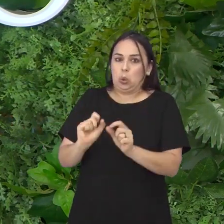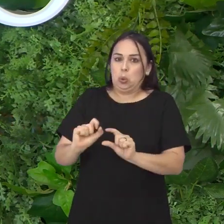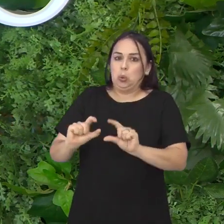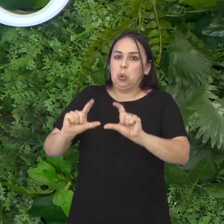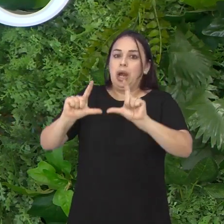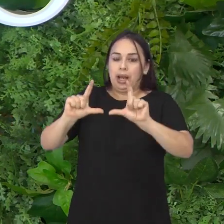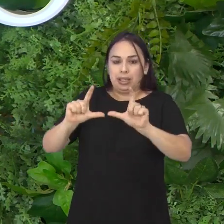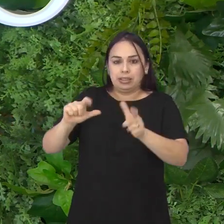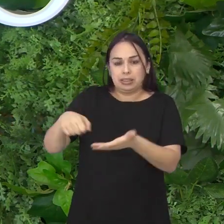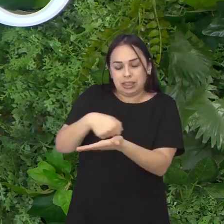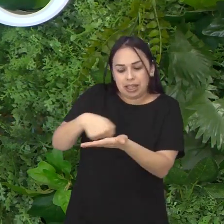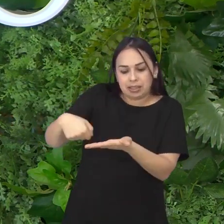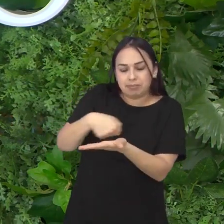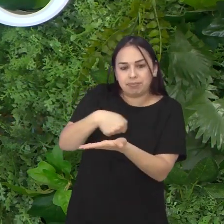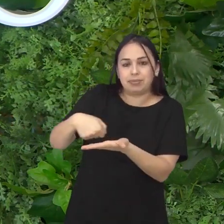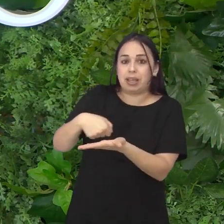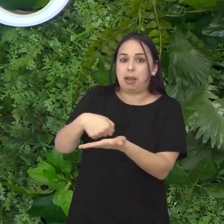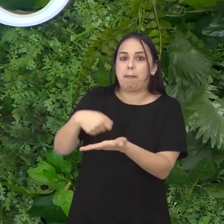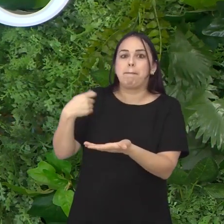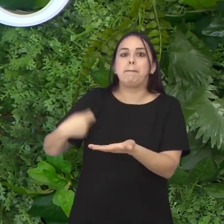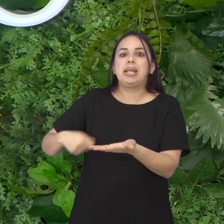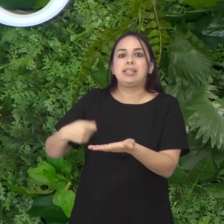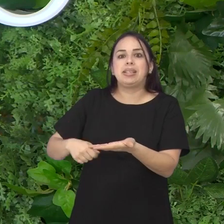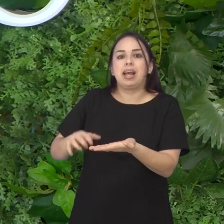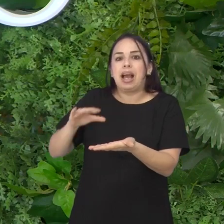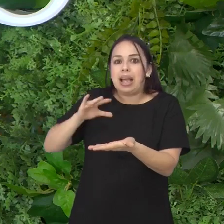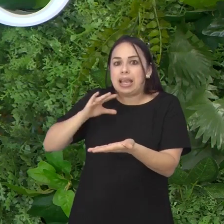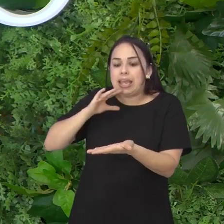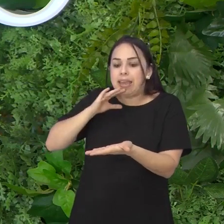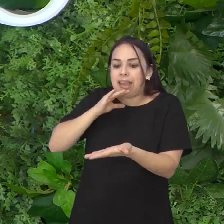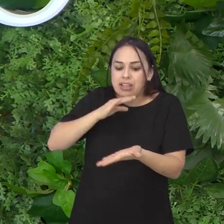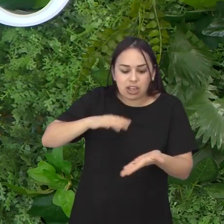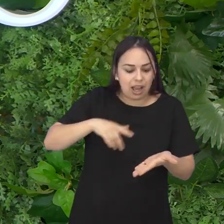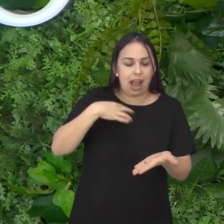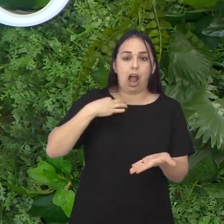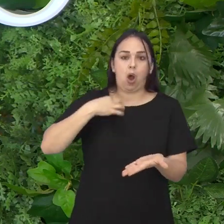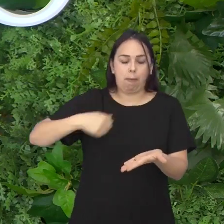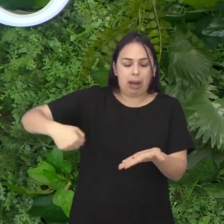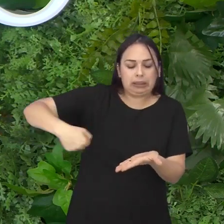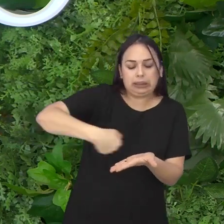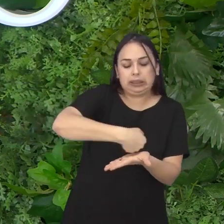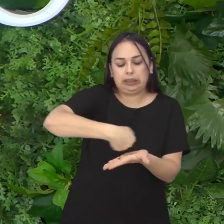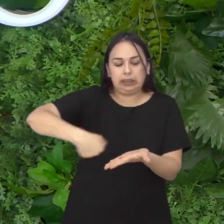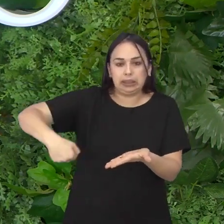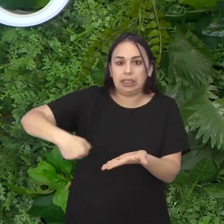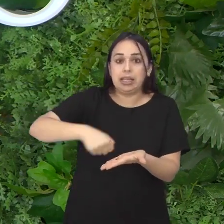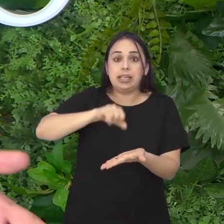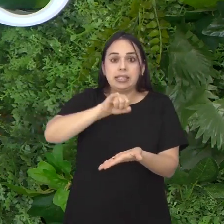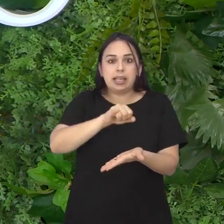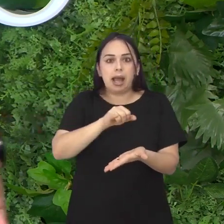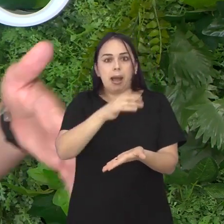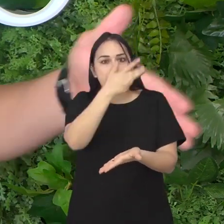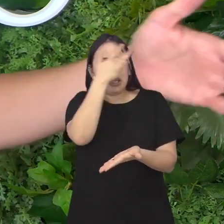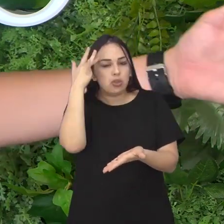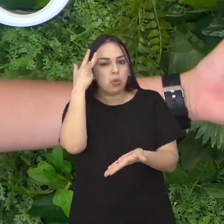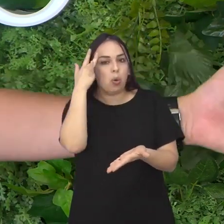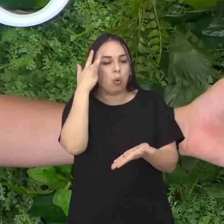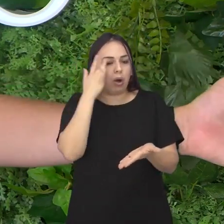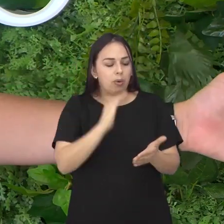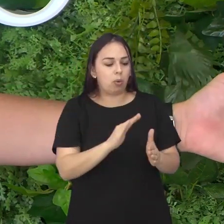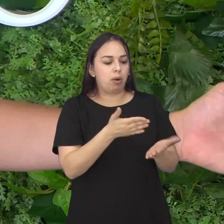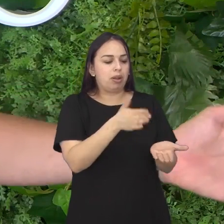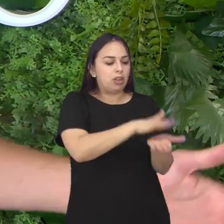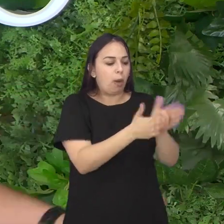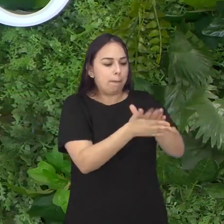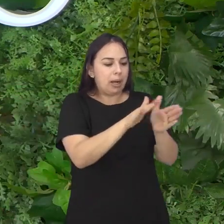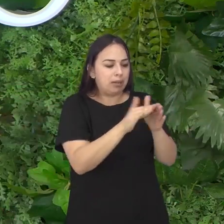ele trabalha através de resistência, né? Então para ele ser aquecido, para que a roupa seja passada, leva um tempo. Então se a pessoa separar em vários momentos